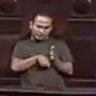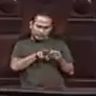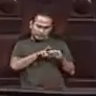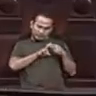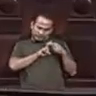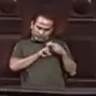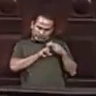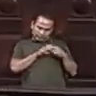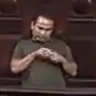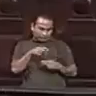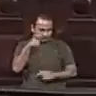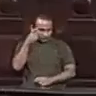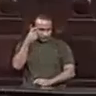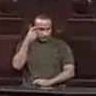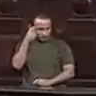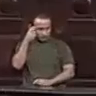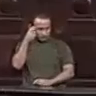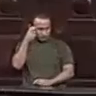mínima.